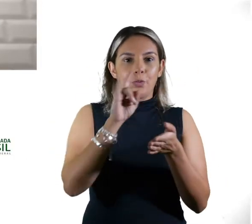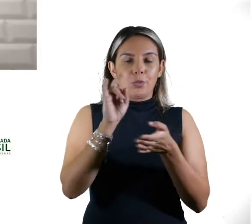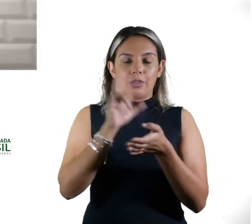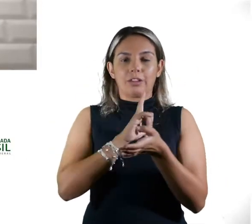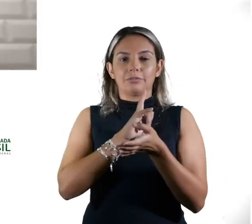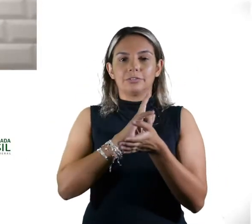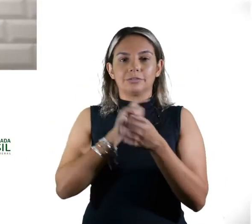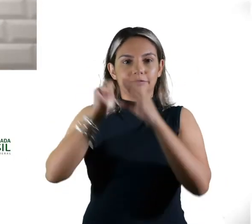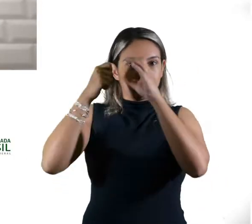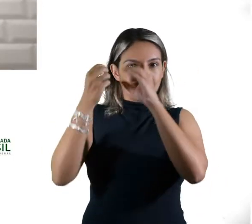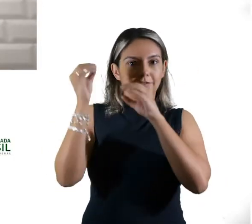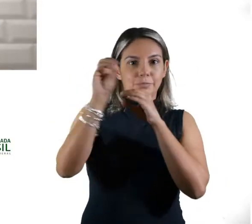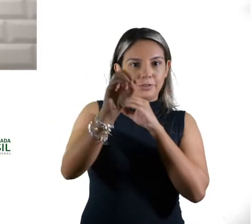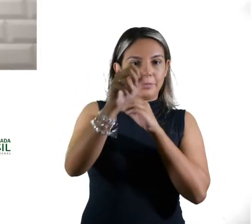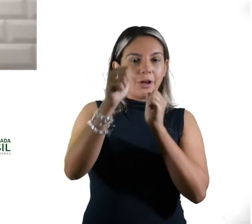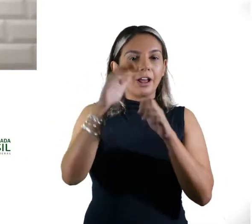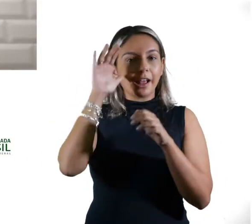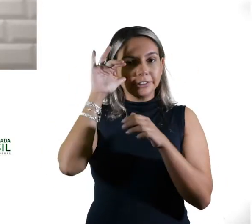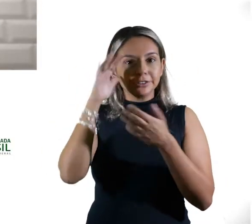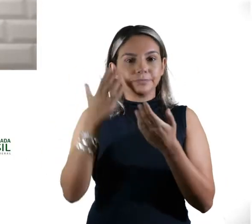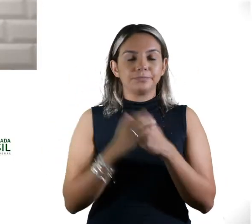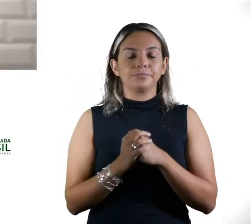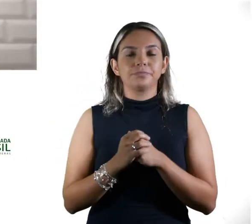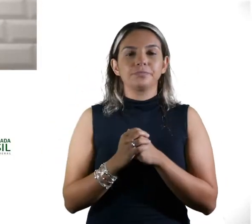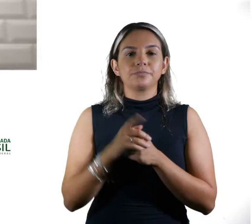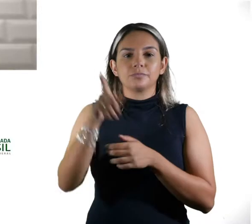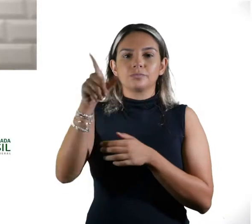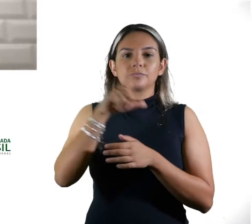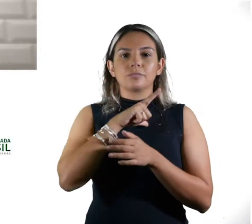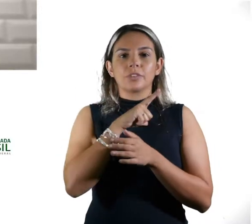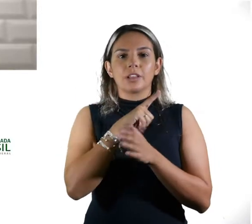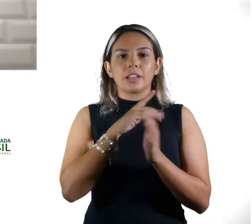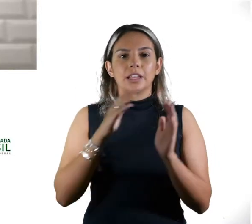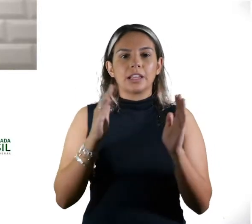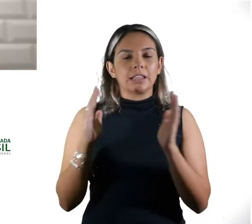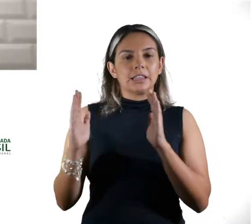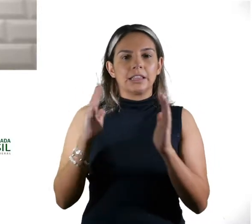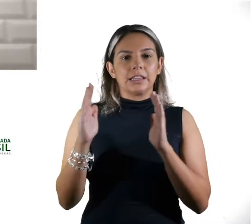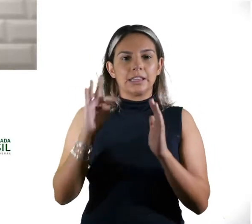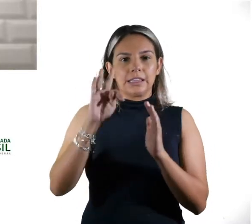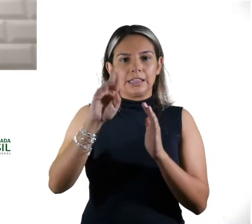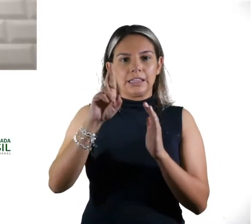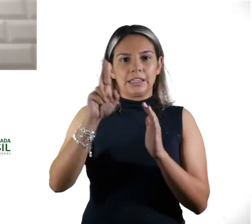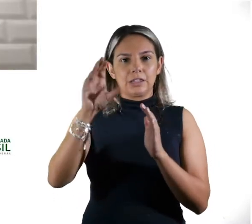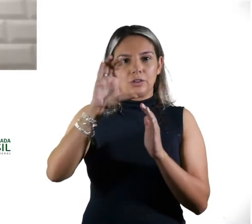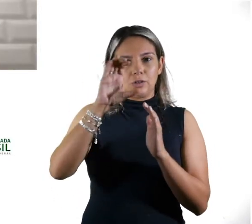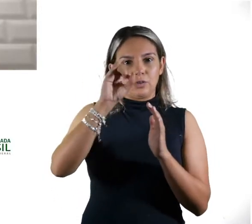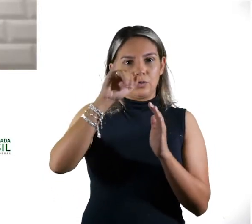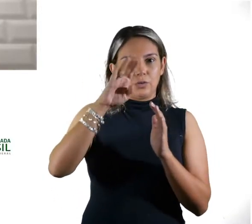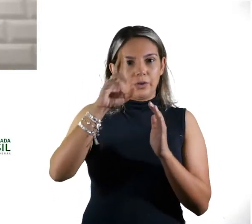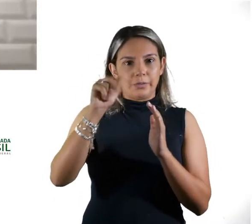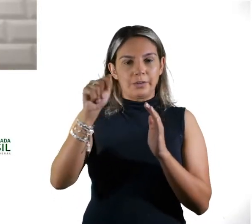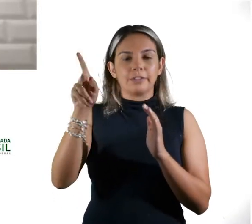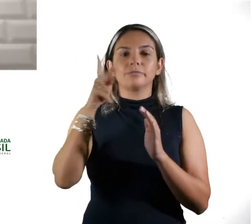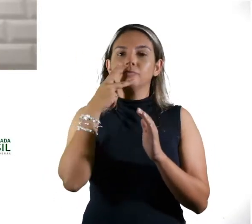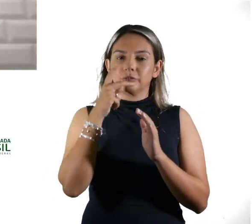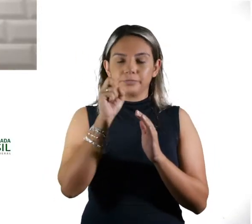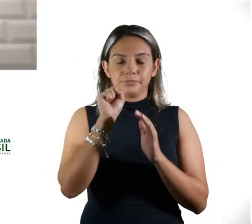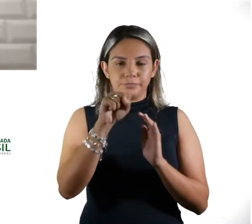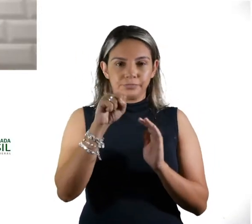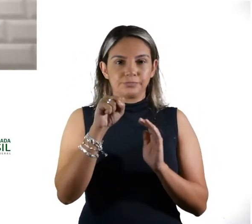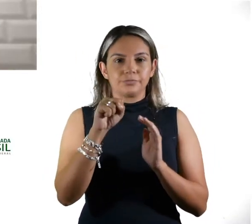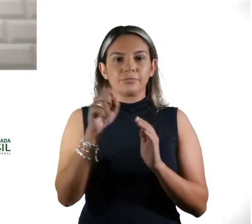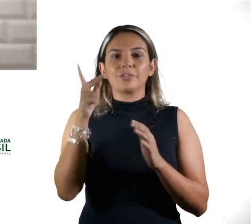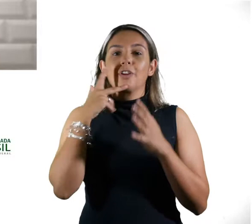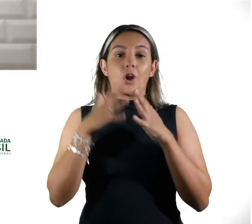entrar lá e assistir. Zé, você está em trânsito, né? Você está em Coimbra? Estou em trânsito. Neste tempo de pandemia